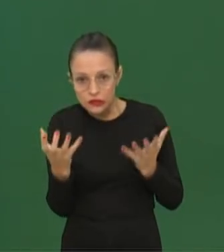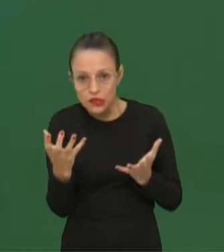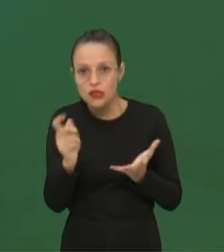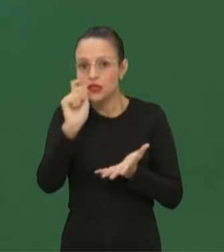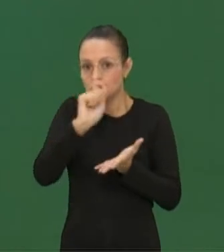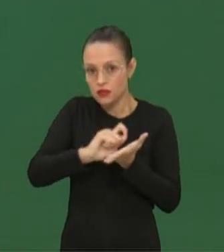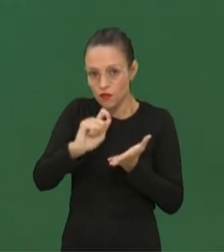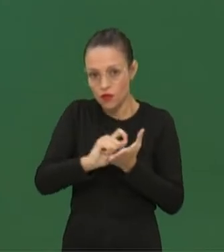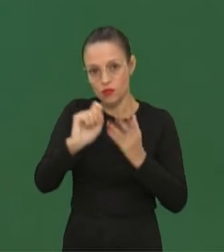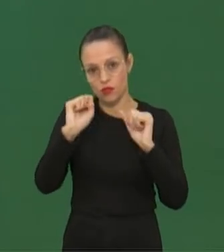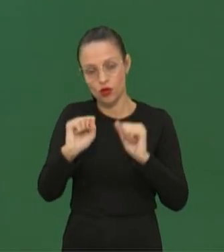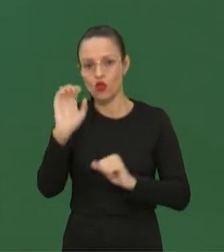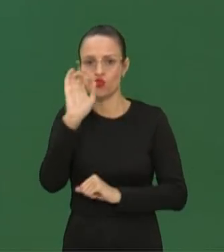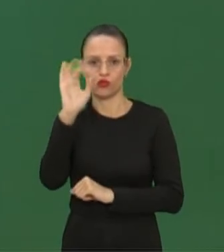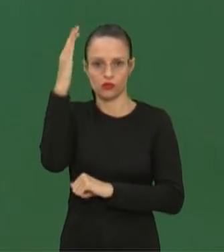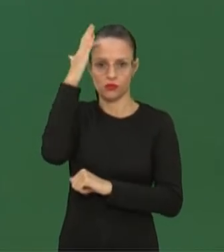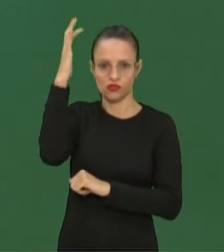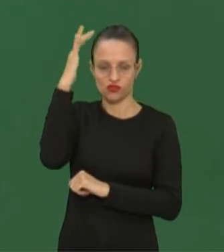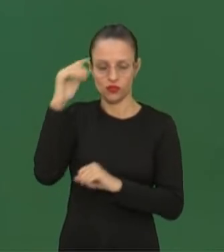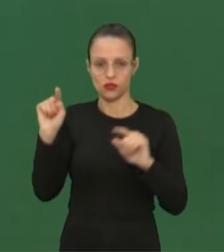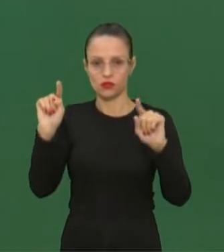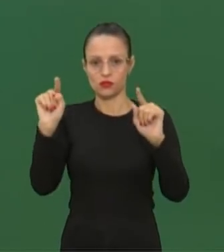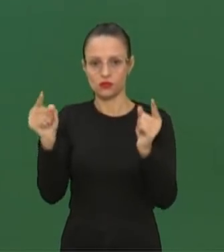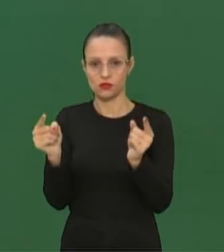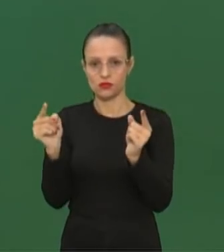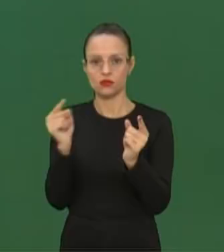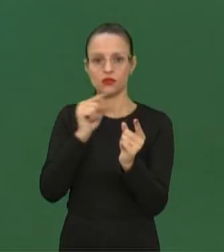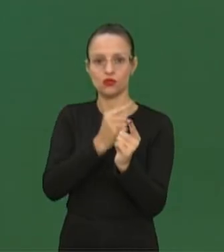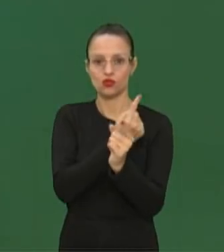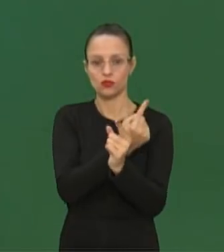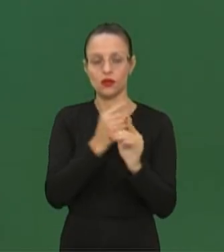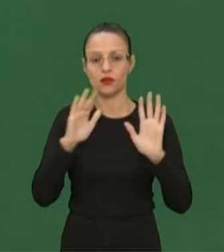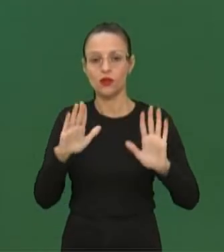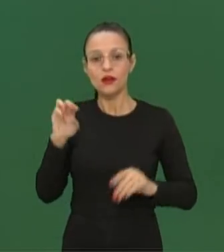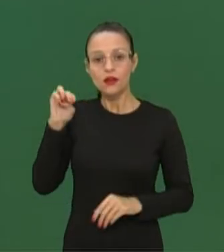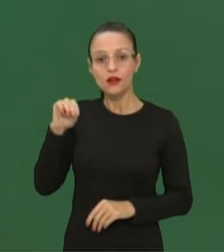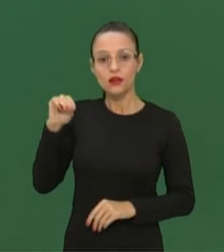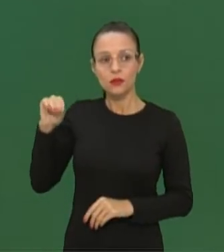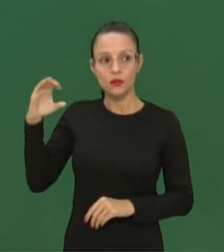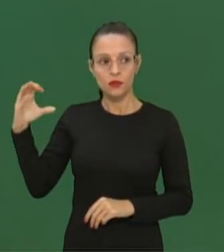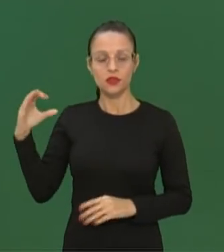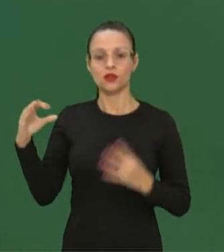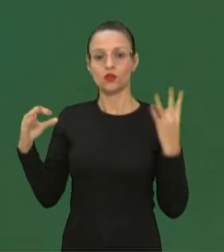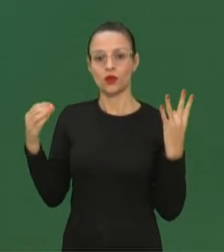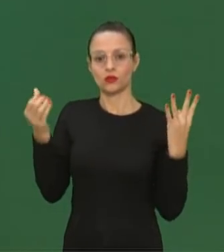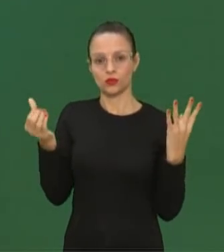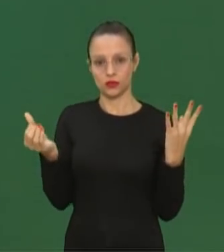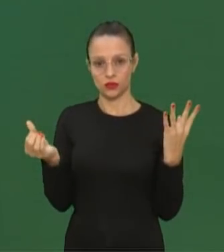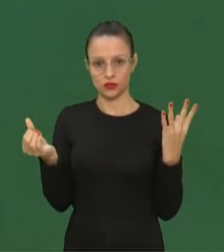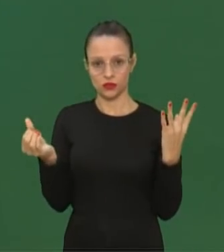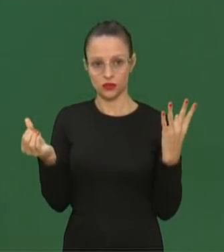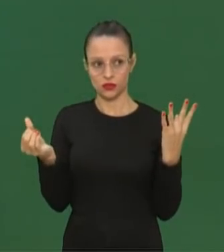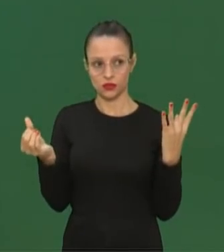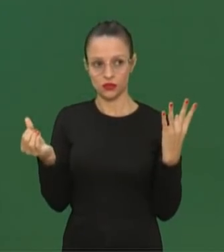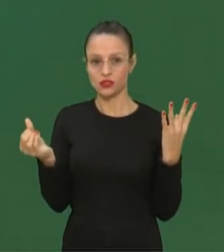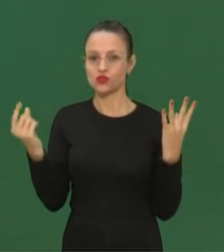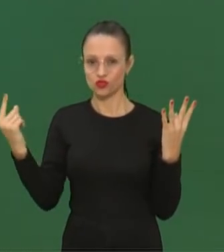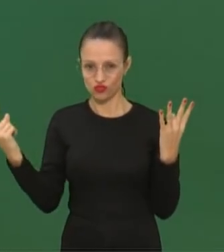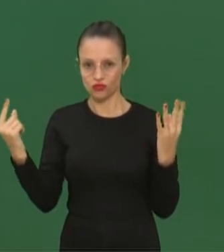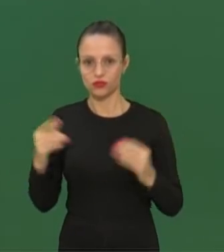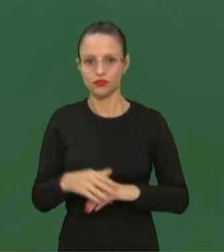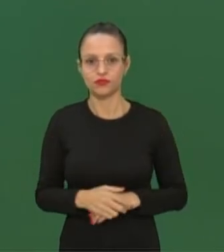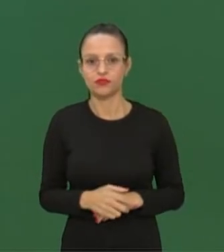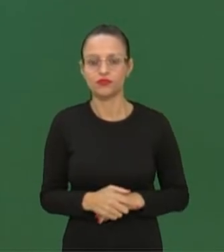necessário, ou você pode apenas imaginar. Tá bom? Vou tirar o MMC de 4 e 6 e 1.